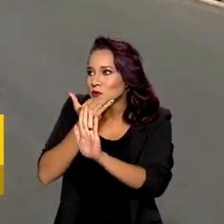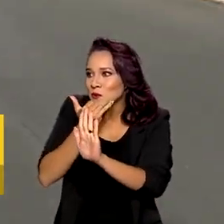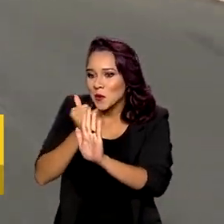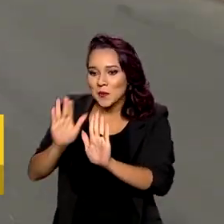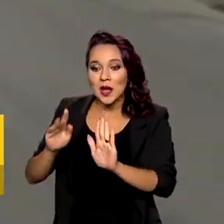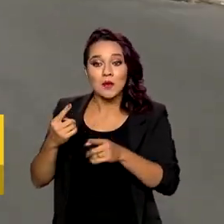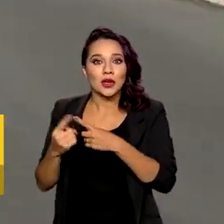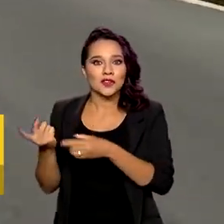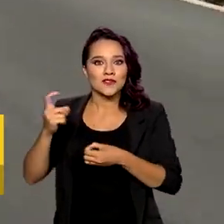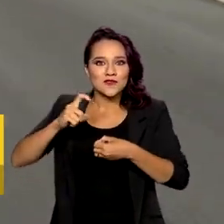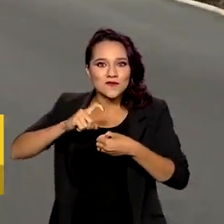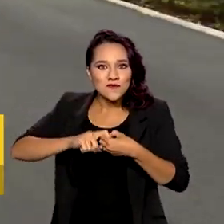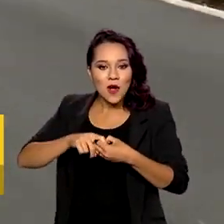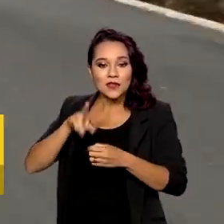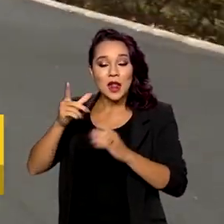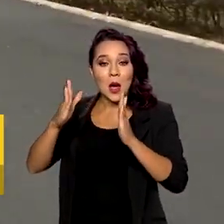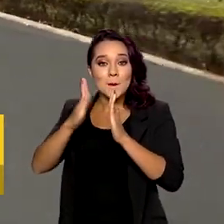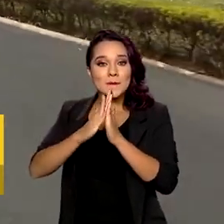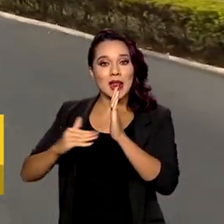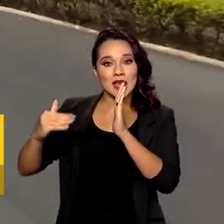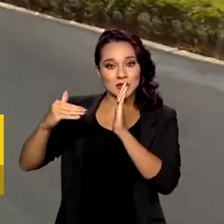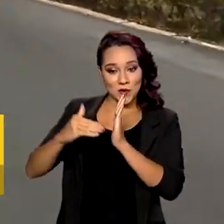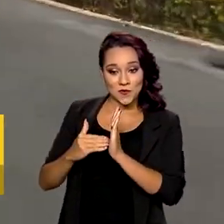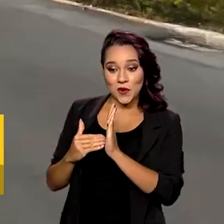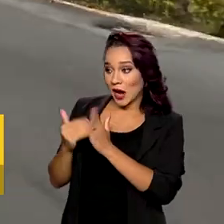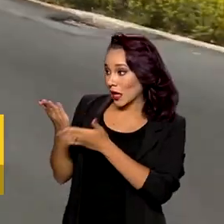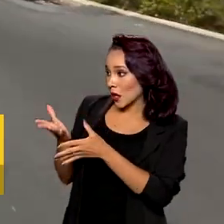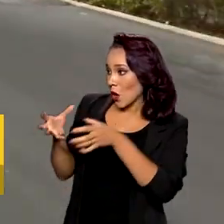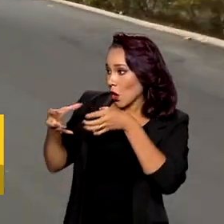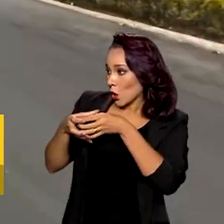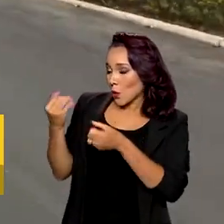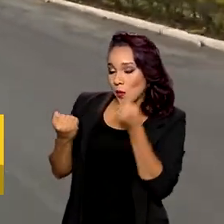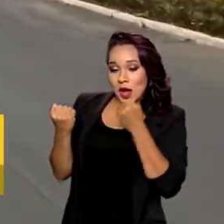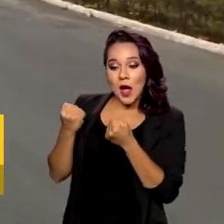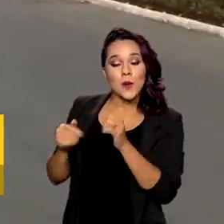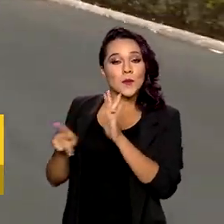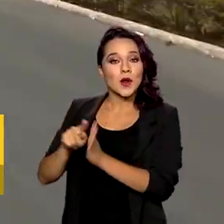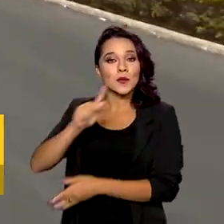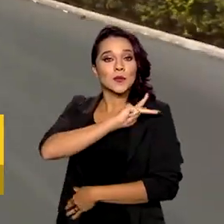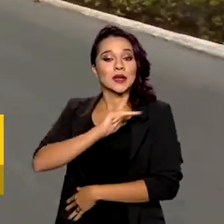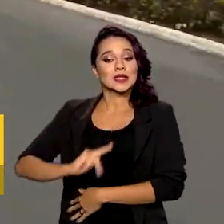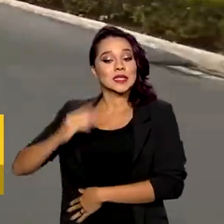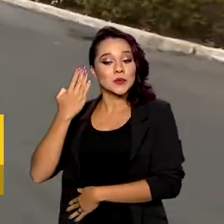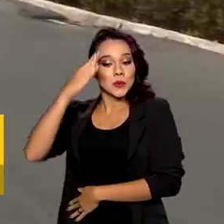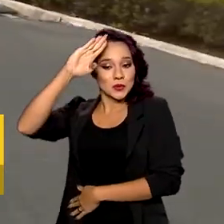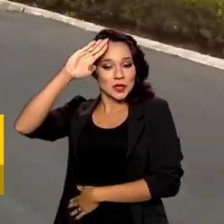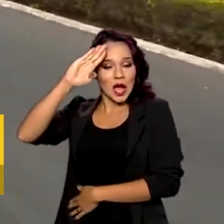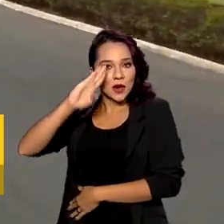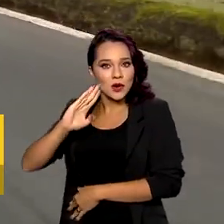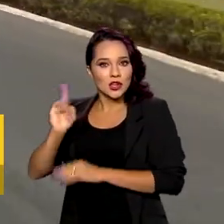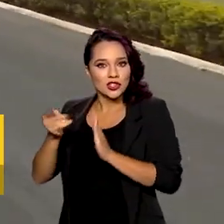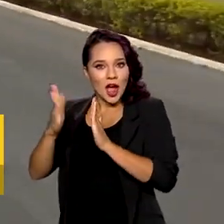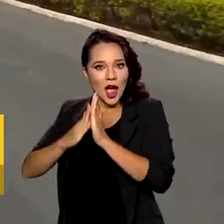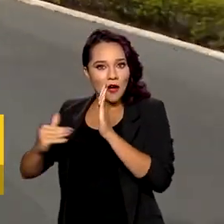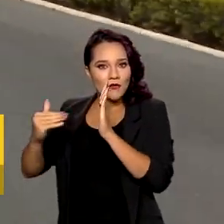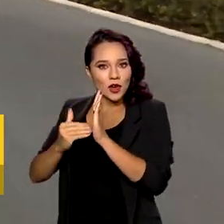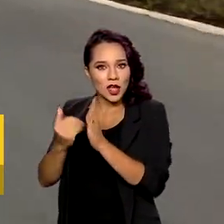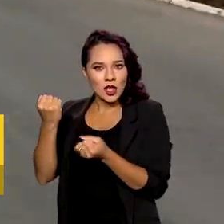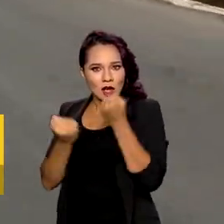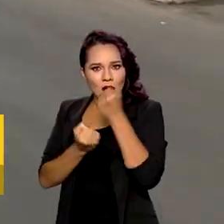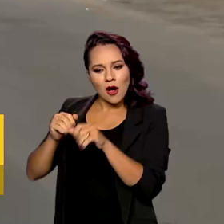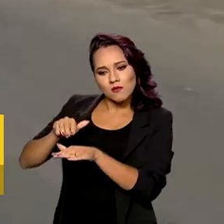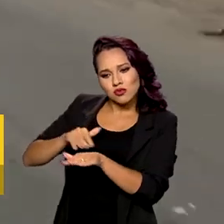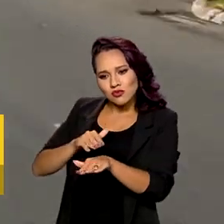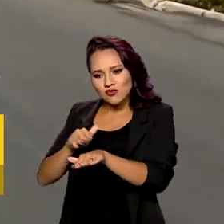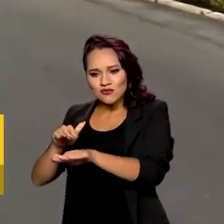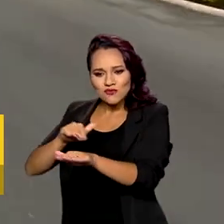desculpe, que a gente volta ao Palácio da Alvorada. Está aí o comboio presidencial, o presidente Jair Bolsonaro e comitiva saindo lá do Palácio da